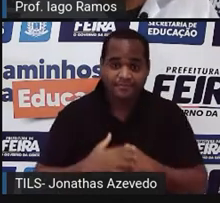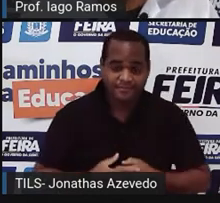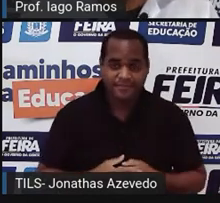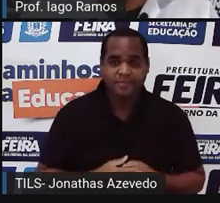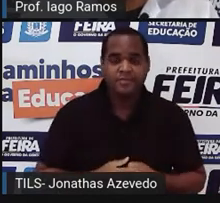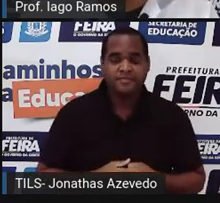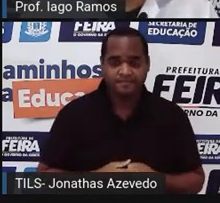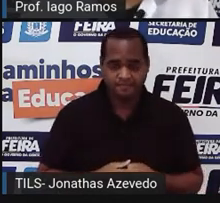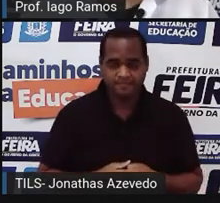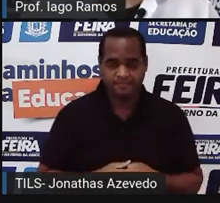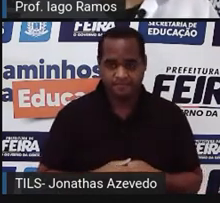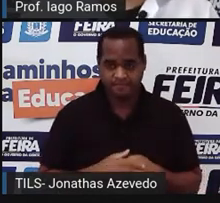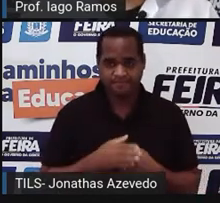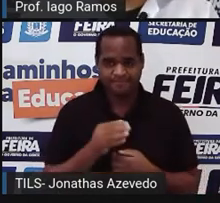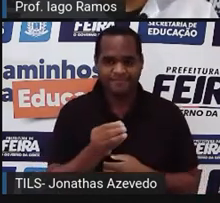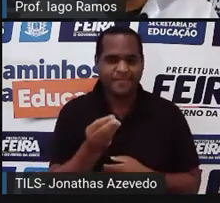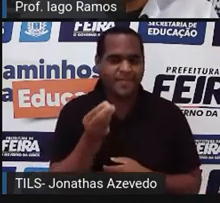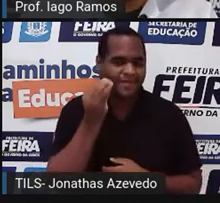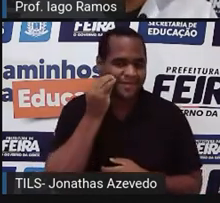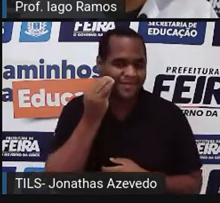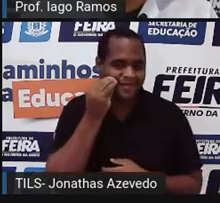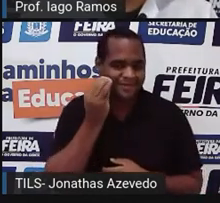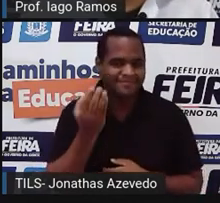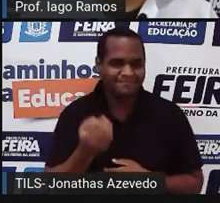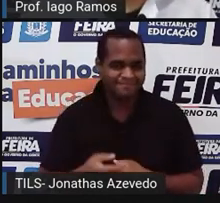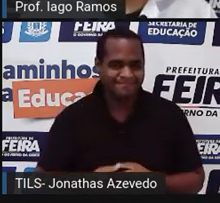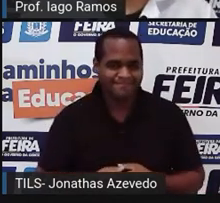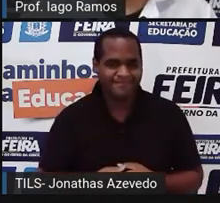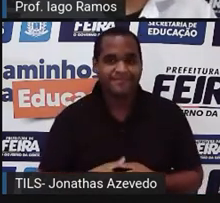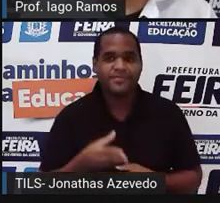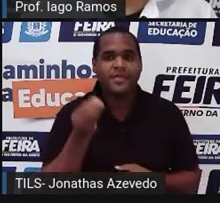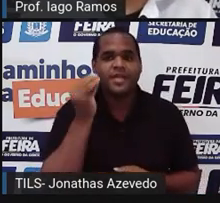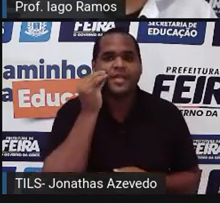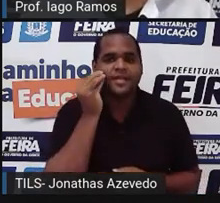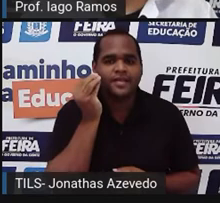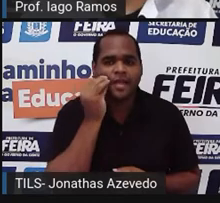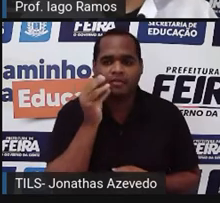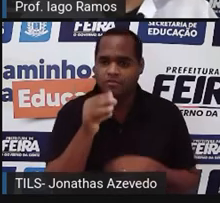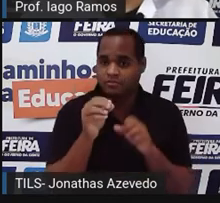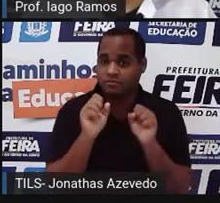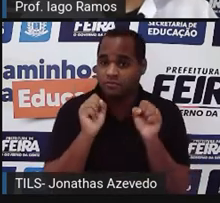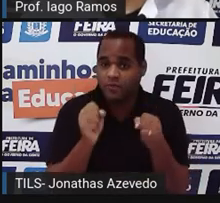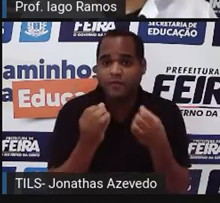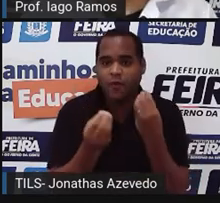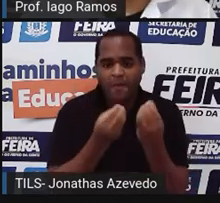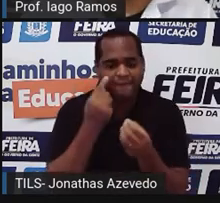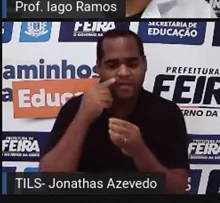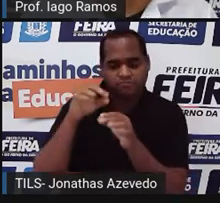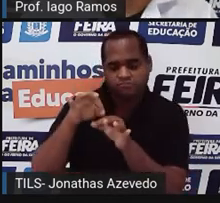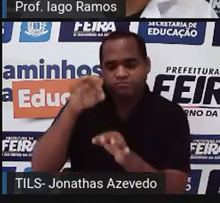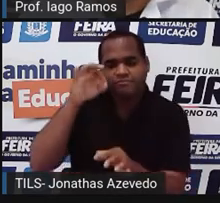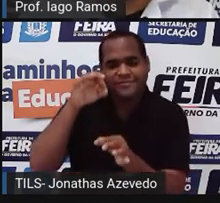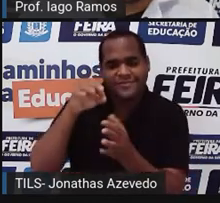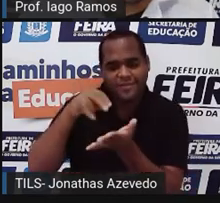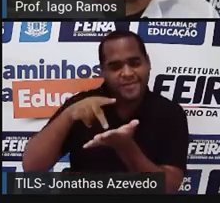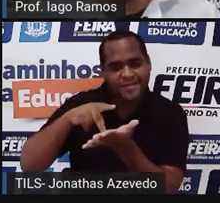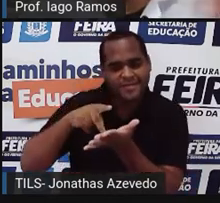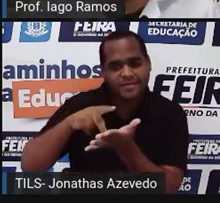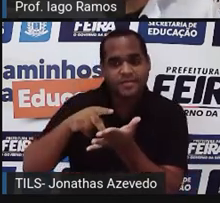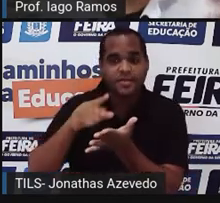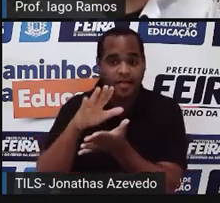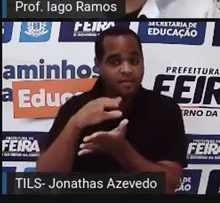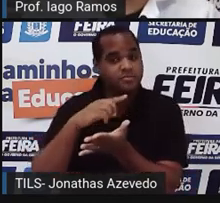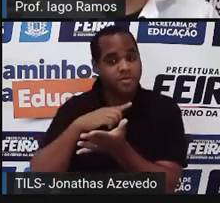Então como é que a gente vai fazer? A gente vai tentar. A gente vai pegar uma figura geométrica e vai tentar